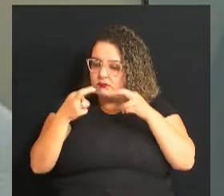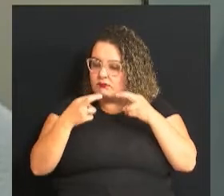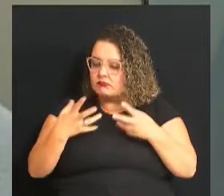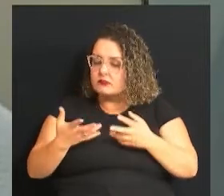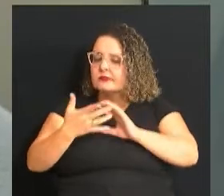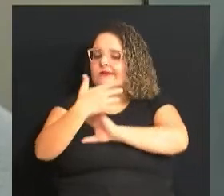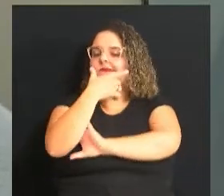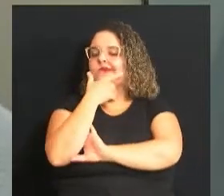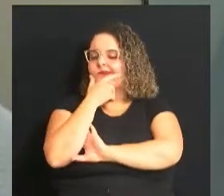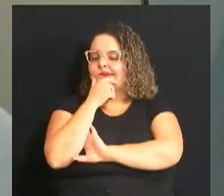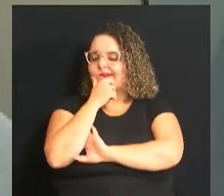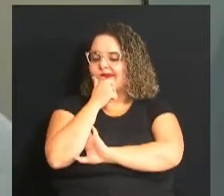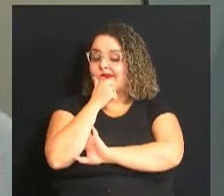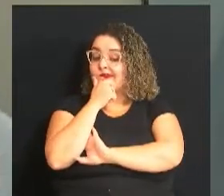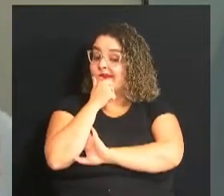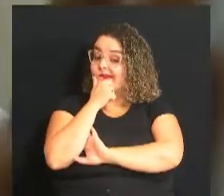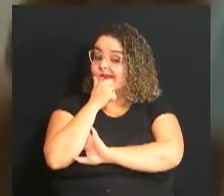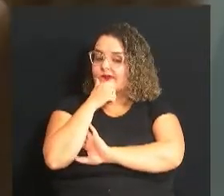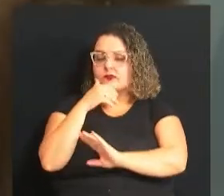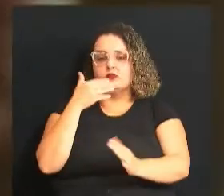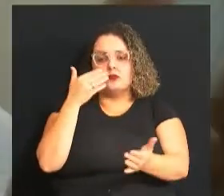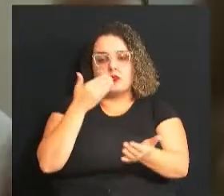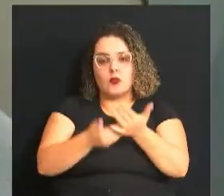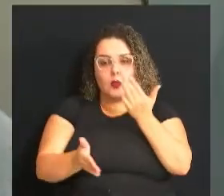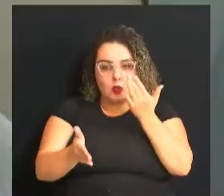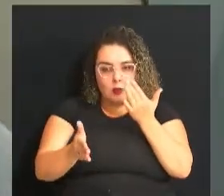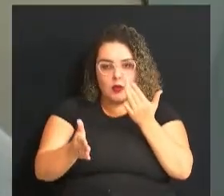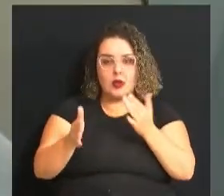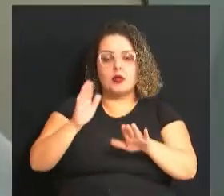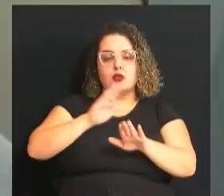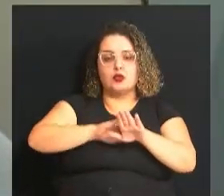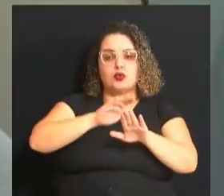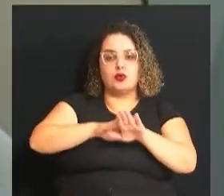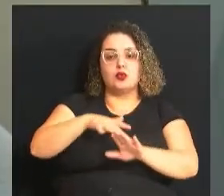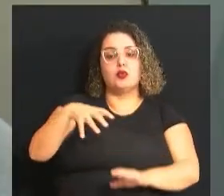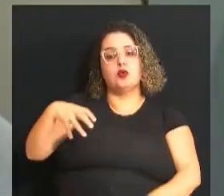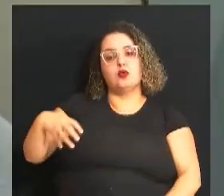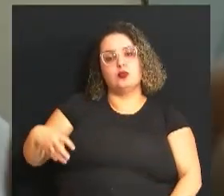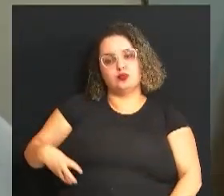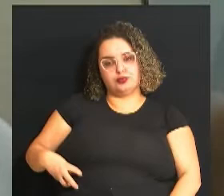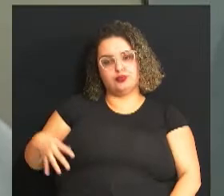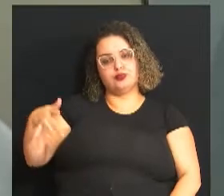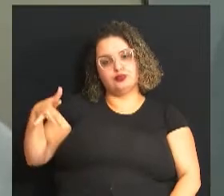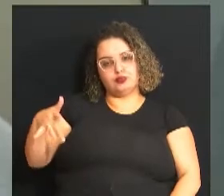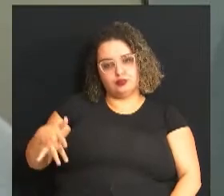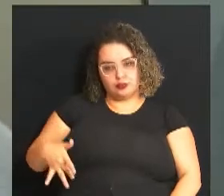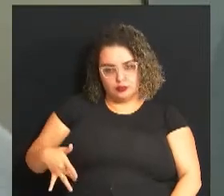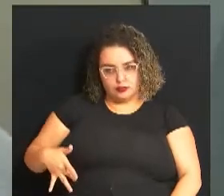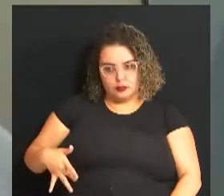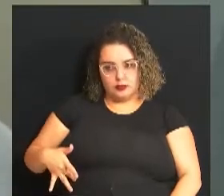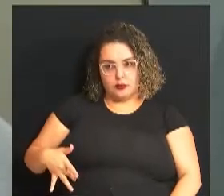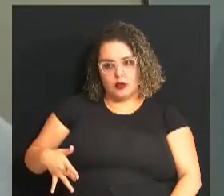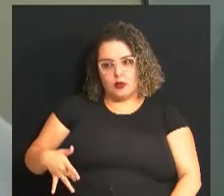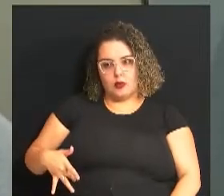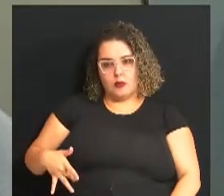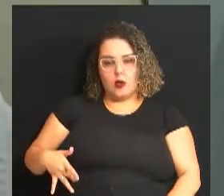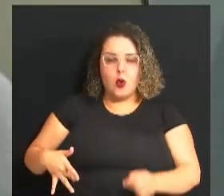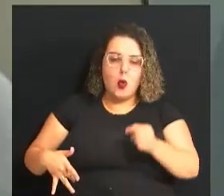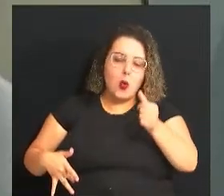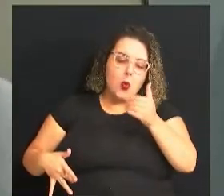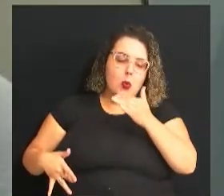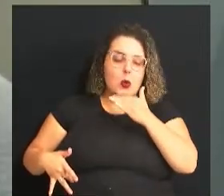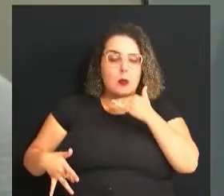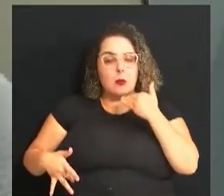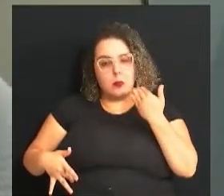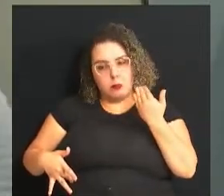que houve uma perda do funcionamento do fígado, uma falência do fígado, que pode ser uma